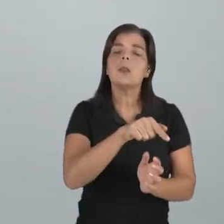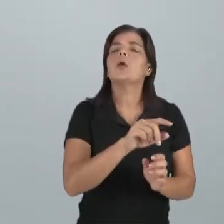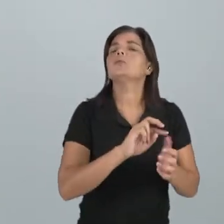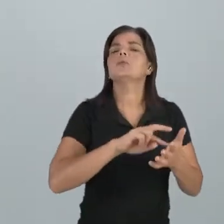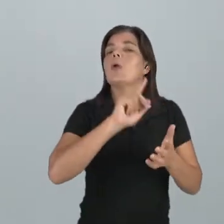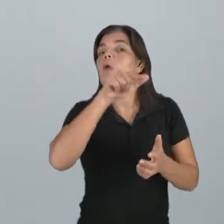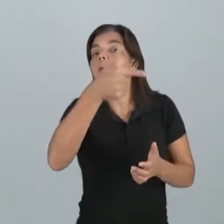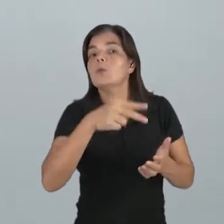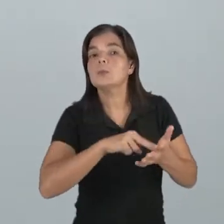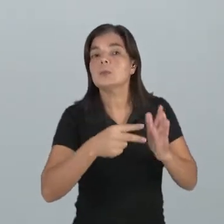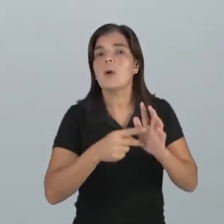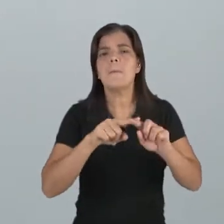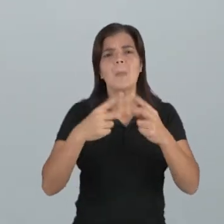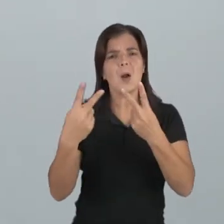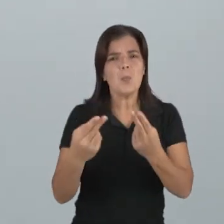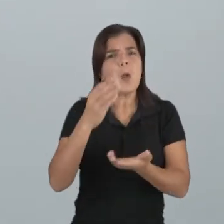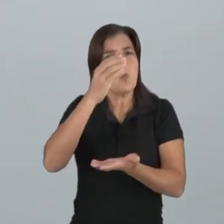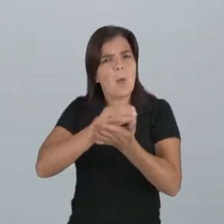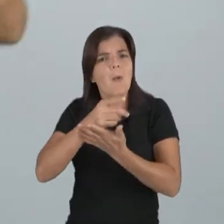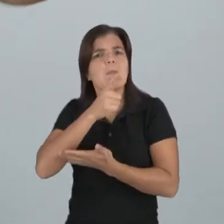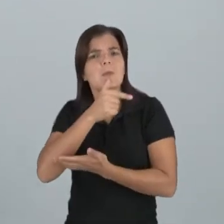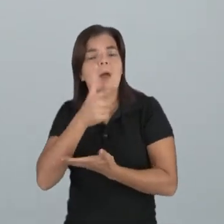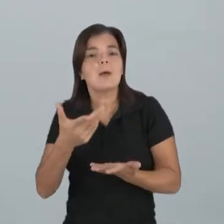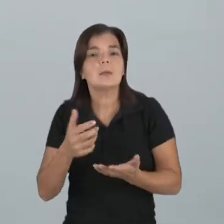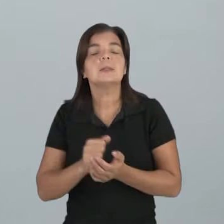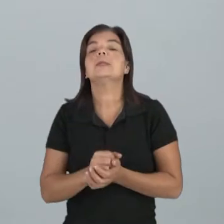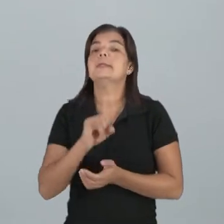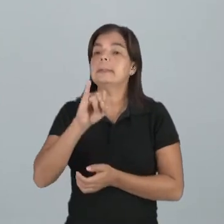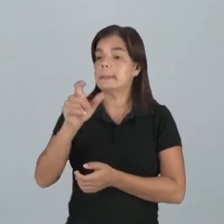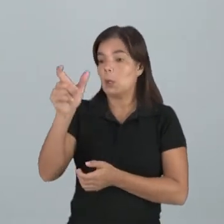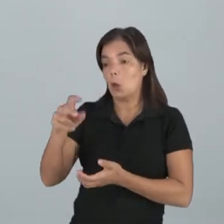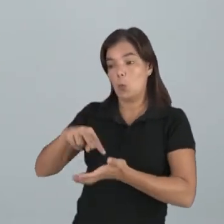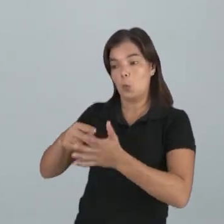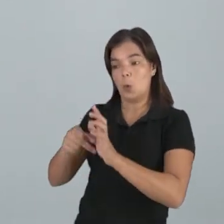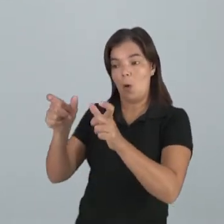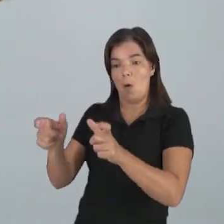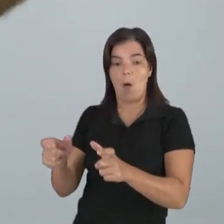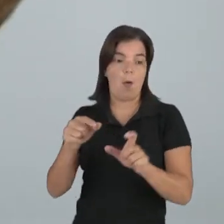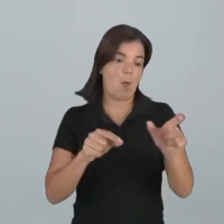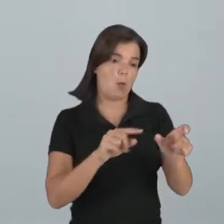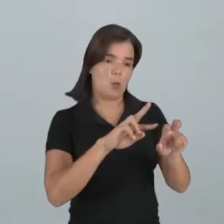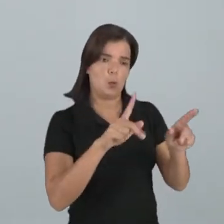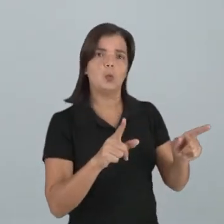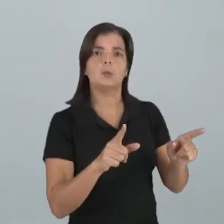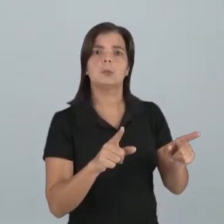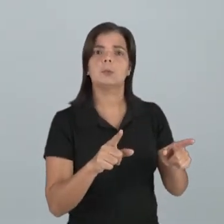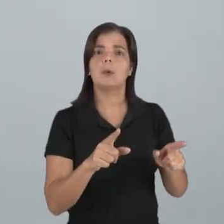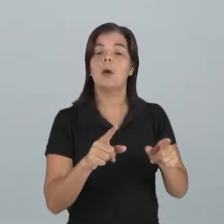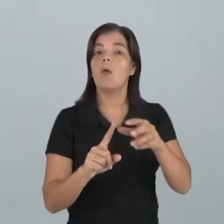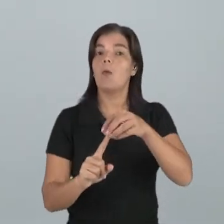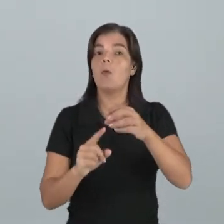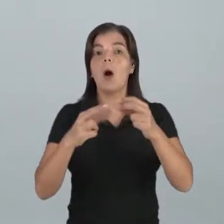nessa tem outra, mas não é o mesmo copo d'água. Então, se ali ele tem um significado, aqui ele tem outro, é o